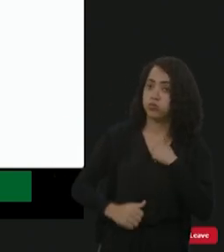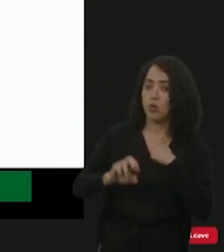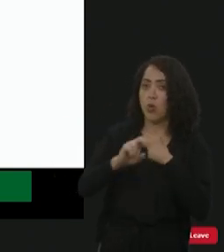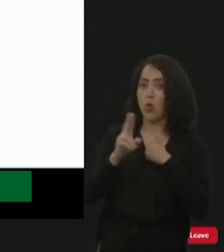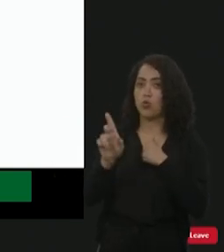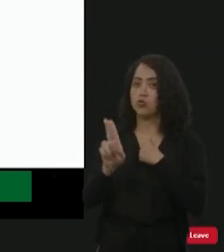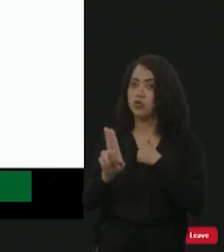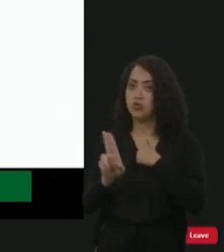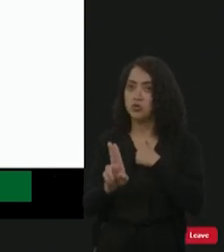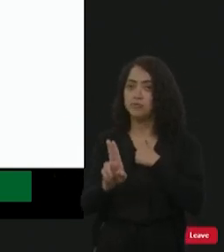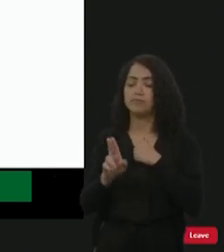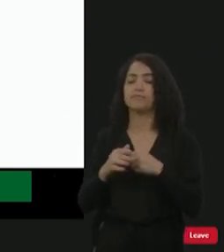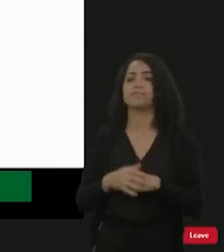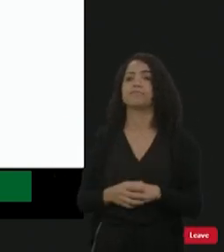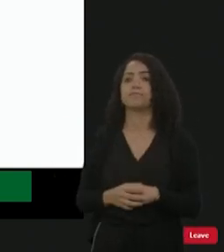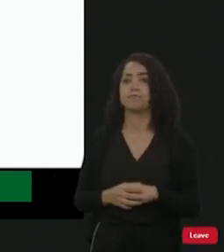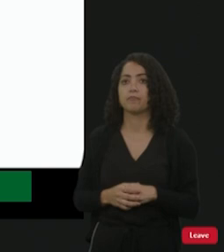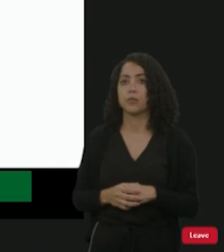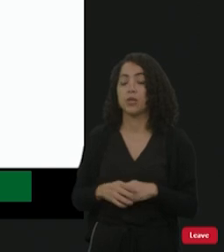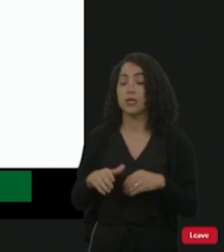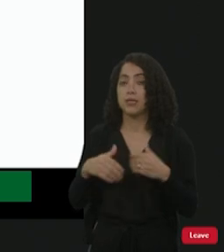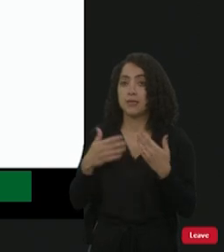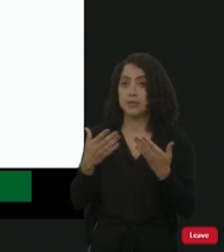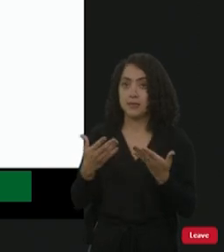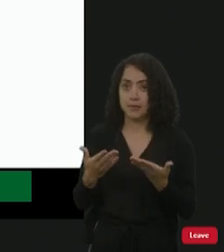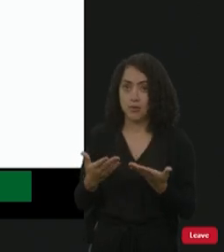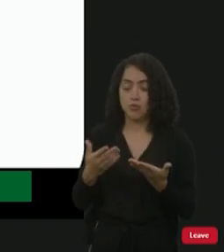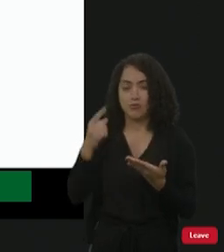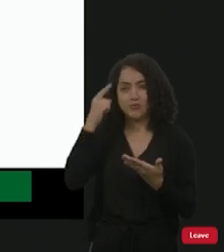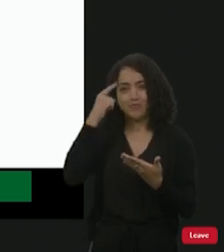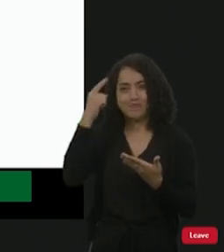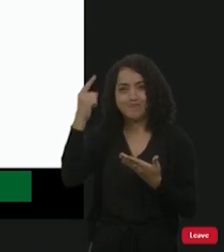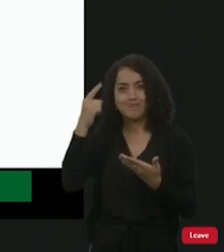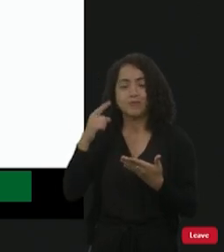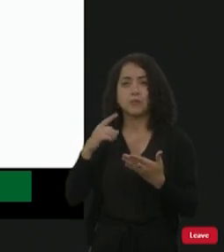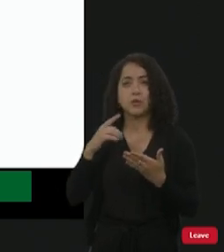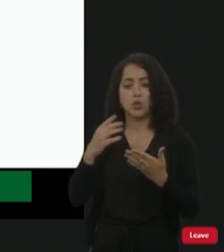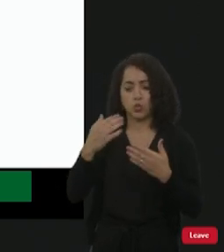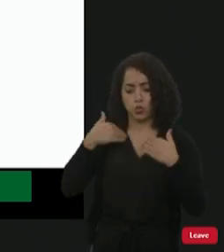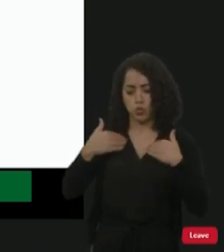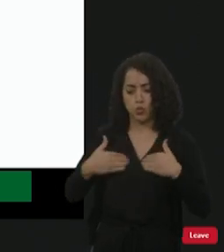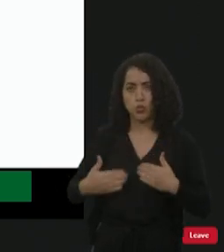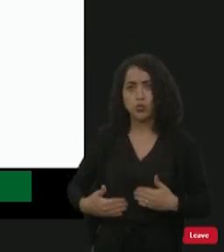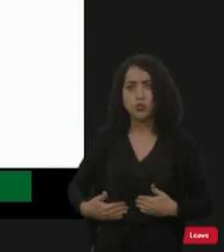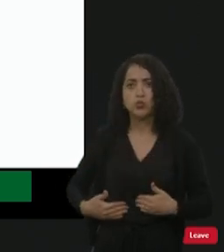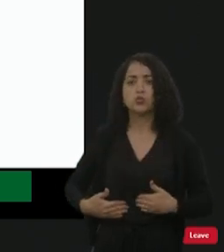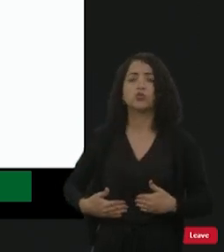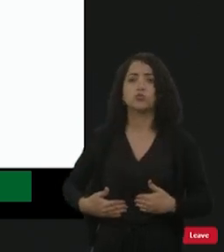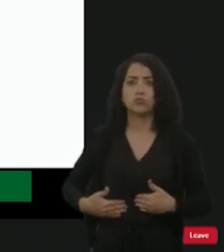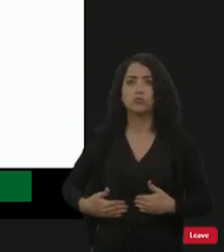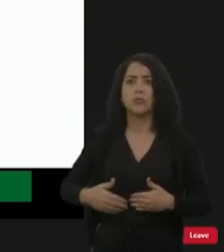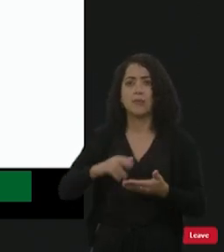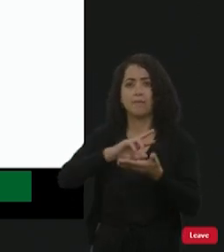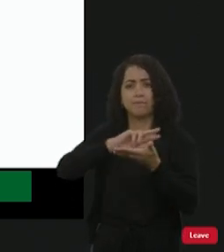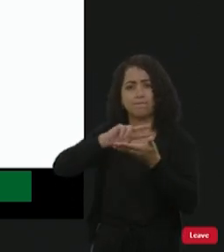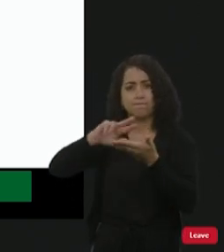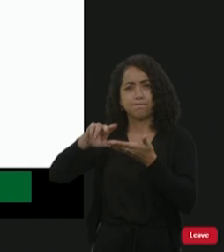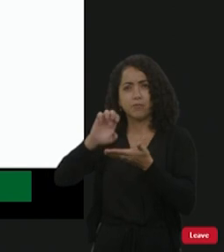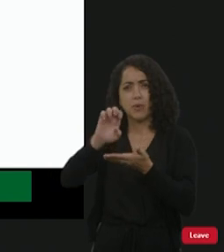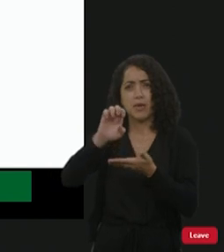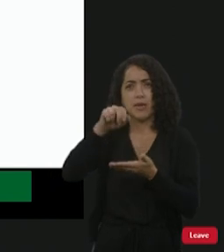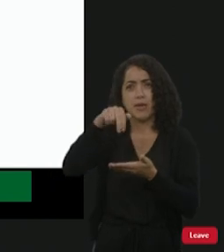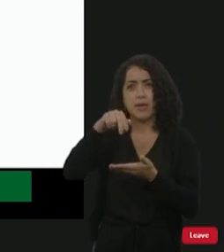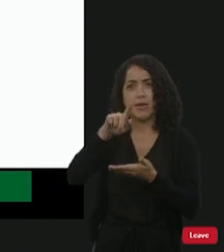assim que funciona. Tá? Então, vocês imaginam tudo que a gente tem no corpo, a quantidade, as milhares de enzimas que